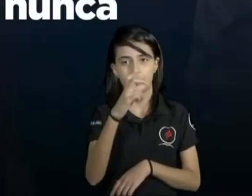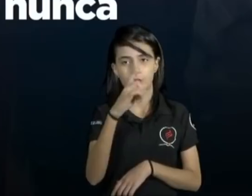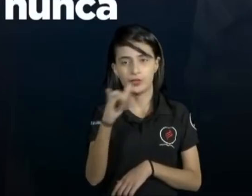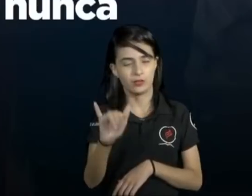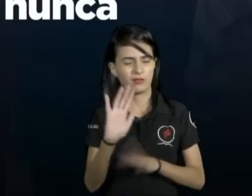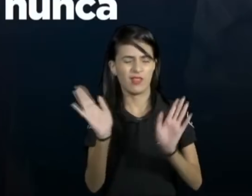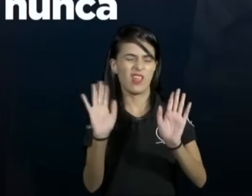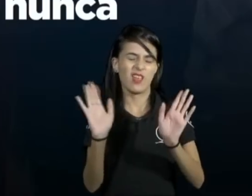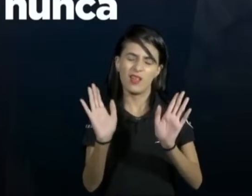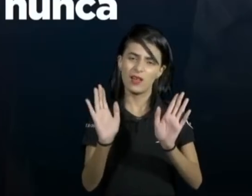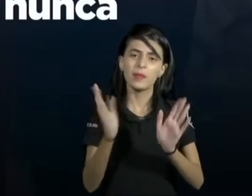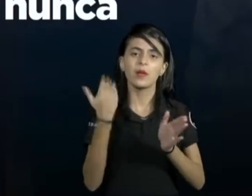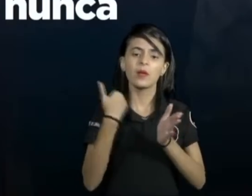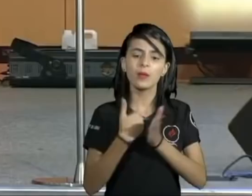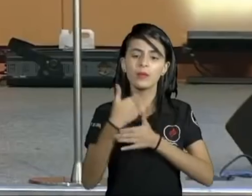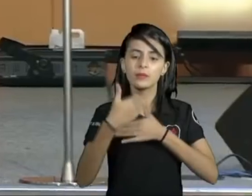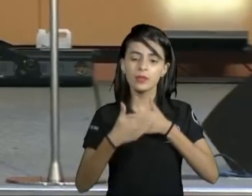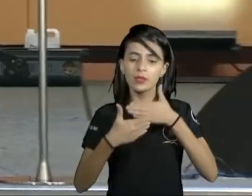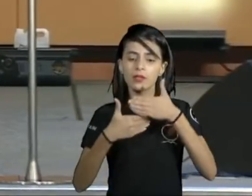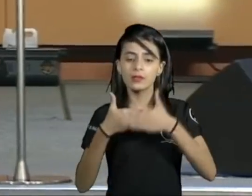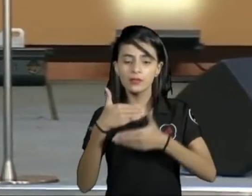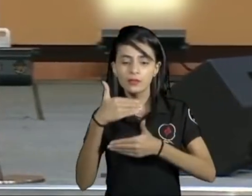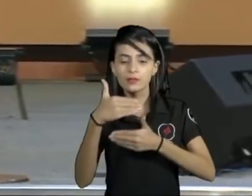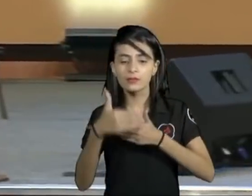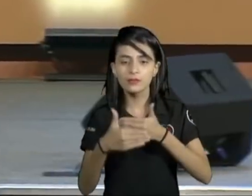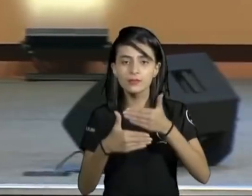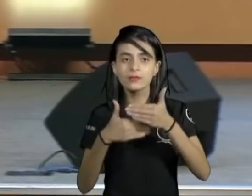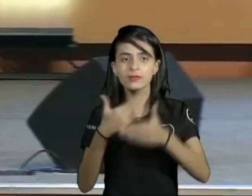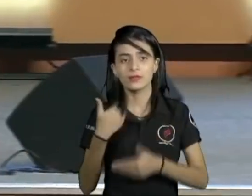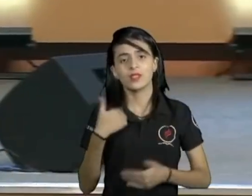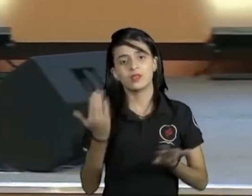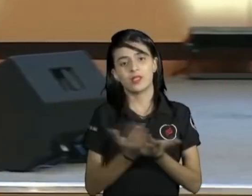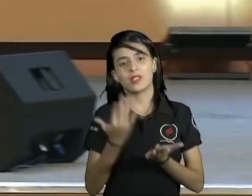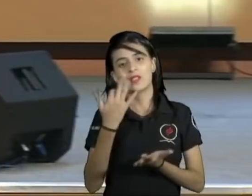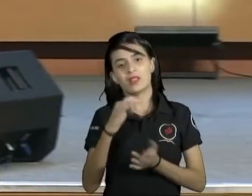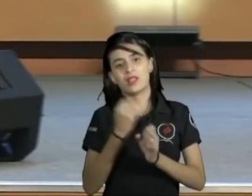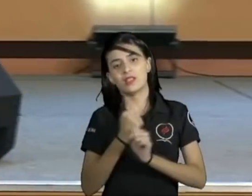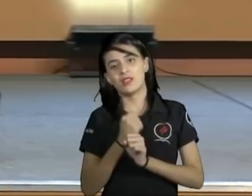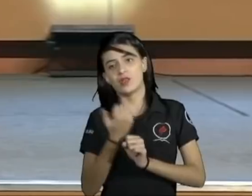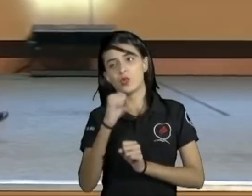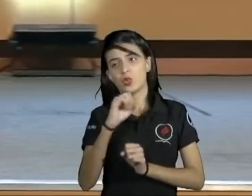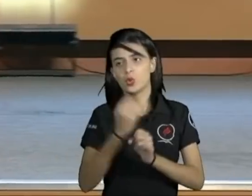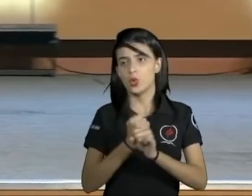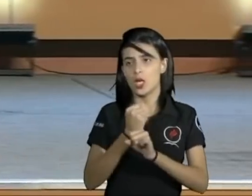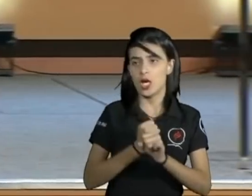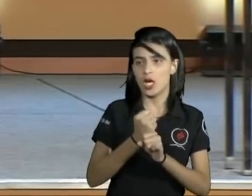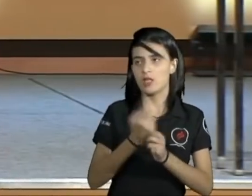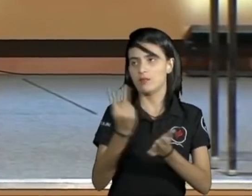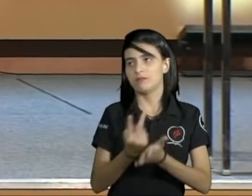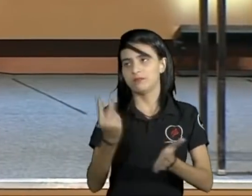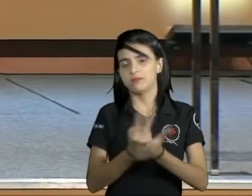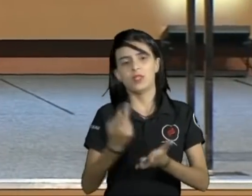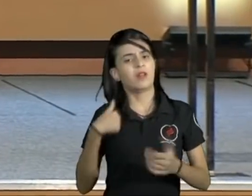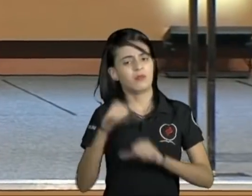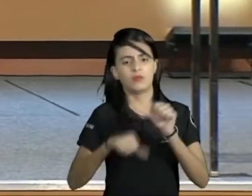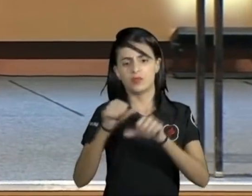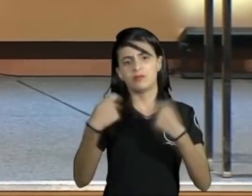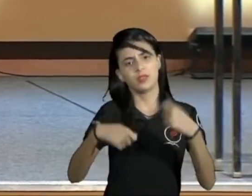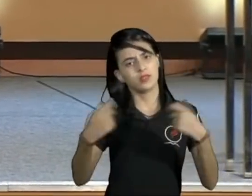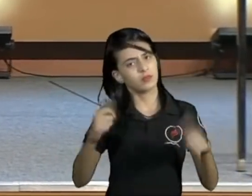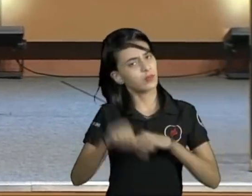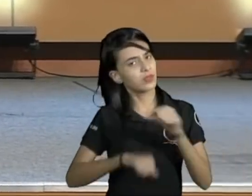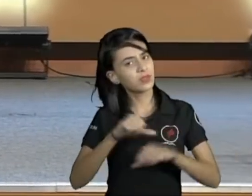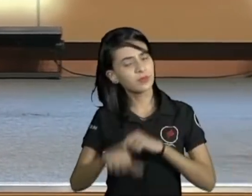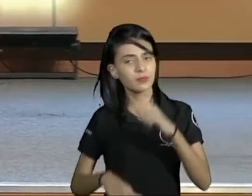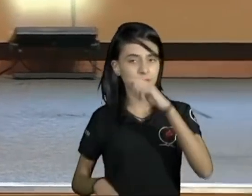tô falando aqui não meu irmão mas começa um processo não eu mas voltou Sócrates há dez anos há oito anos a 15 anos a mesma coisa com a para mudar esse negócio